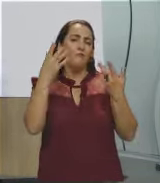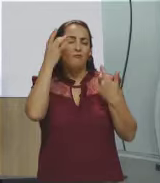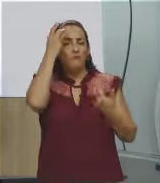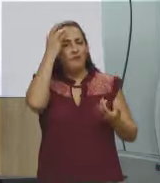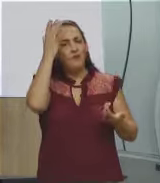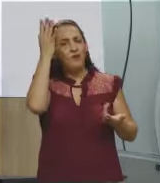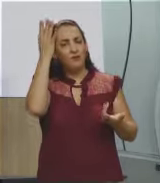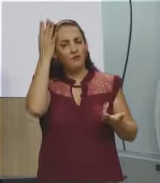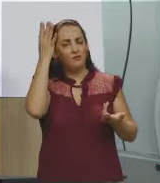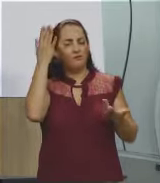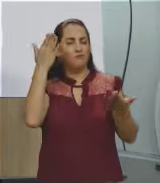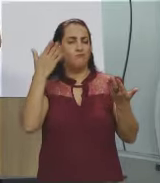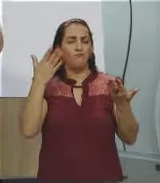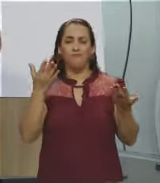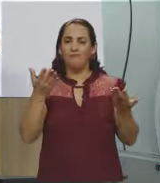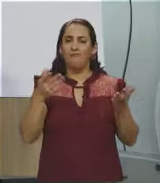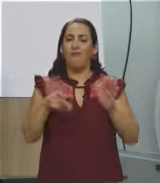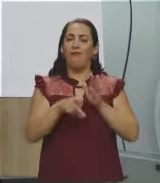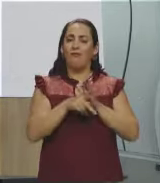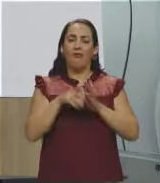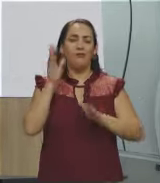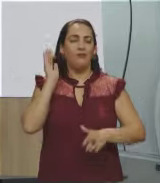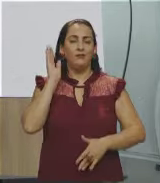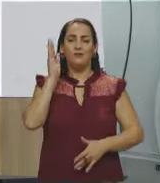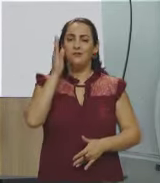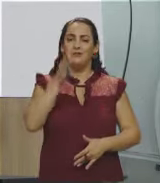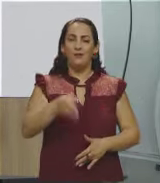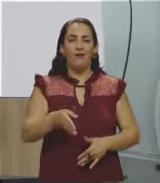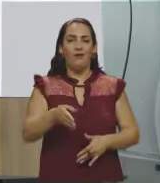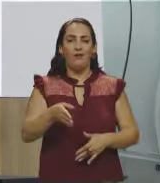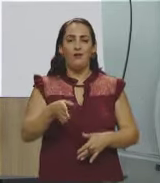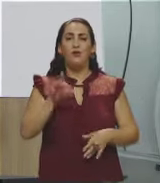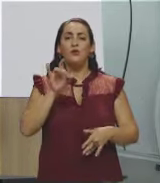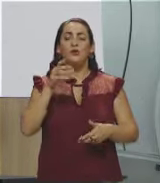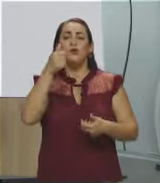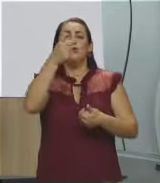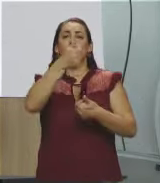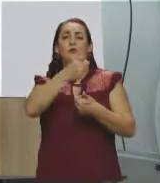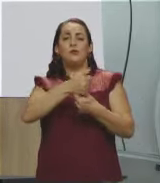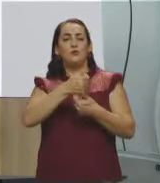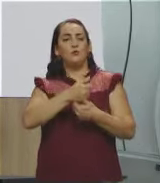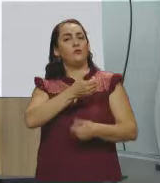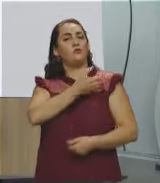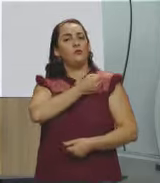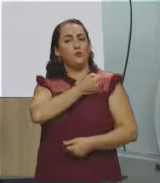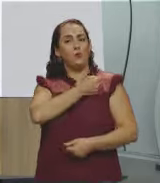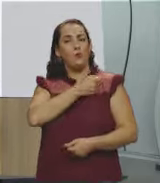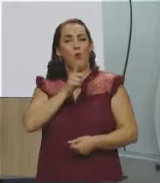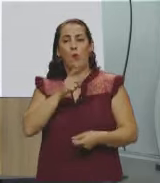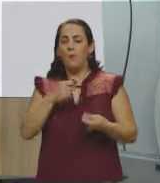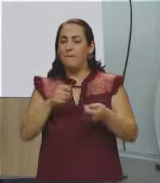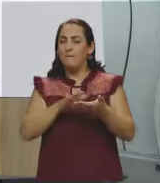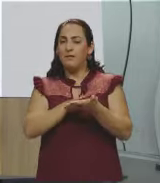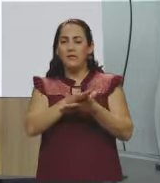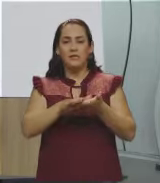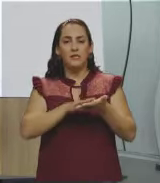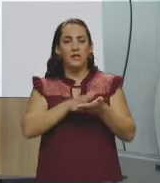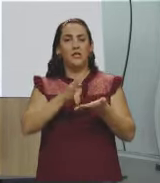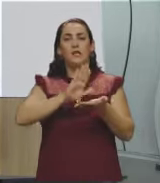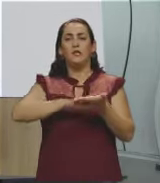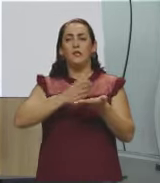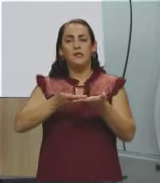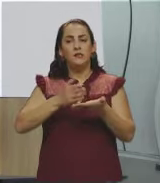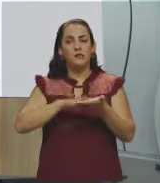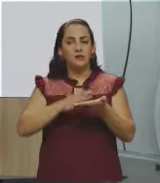é um exemplo de aplicação direta, onde nós não temos que fazer nenhum trabalho de interpretação mais avançado, nenhum